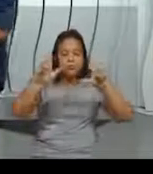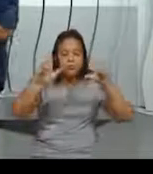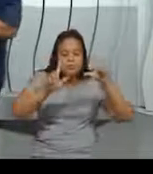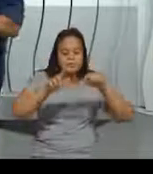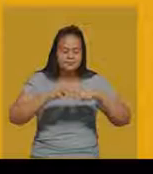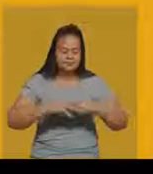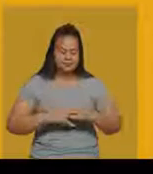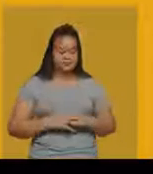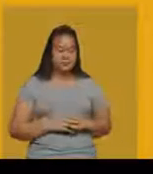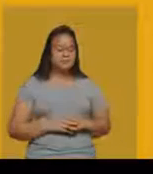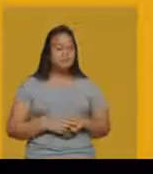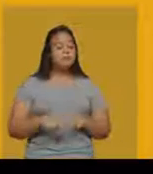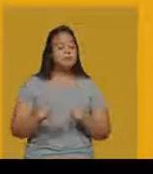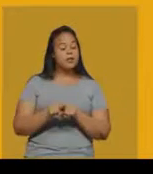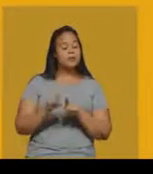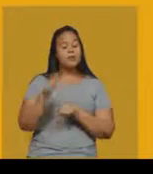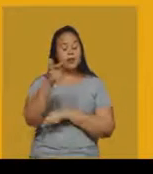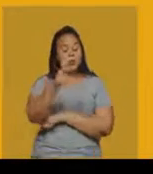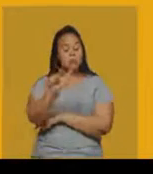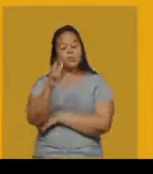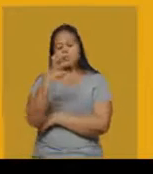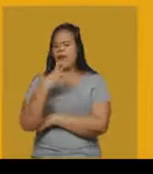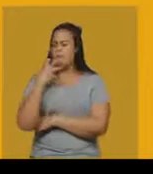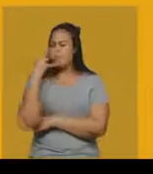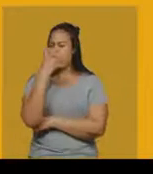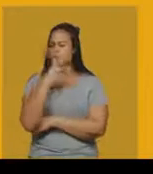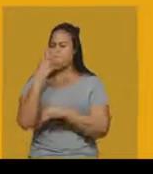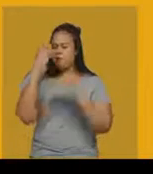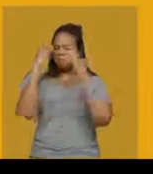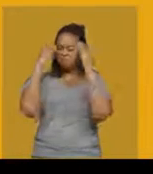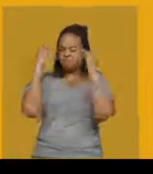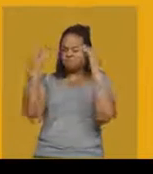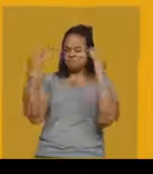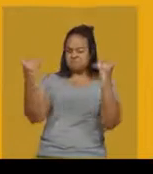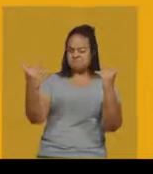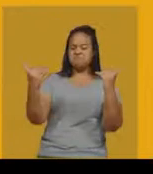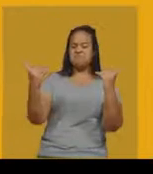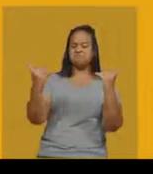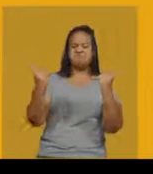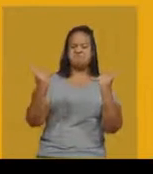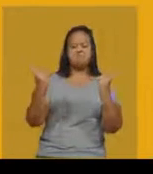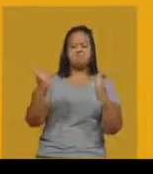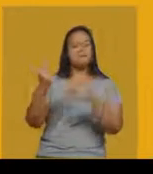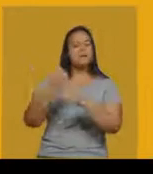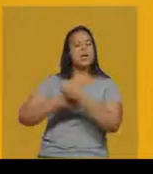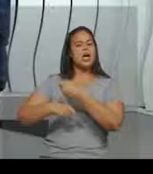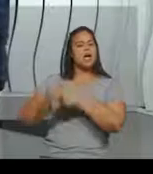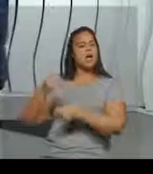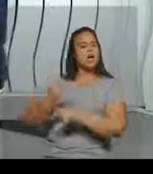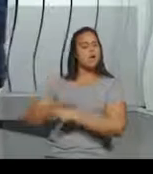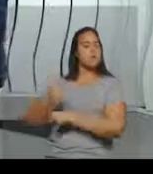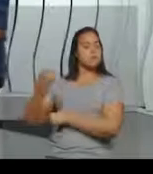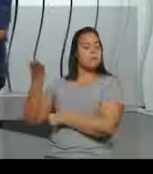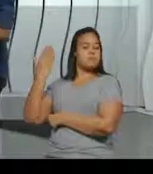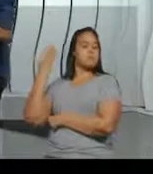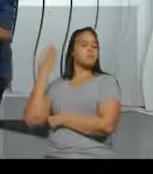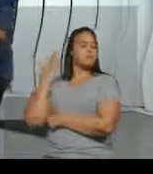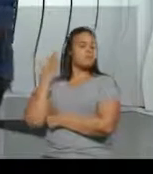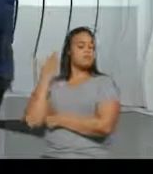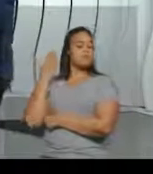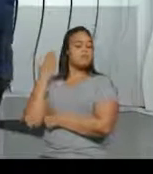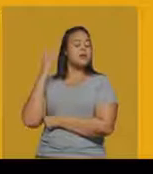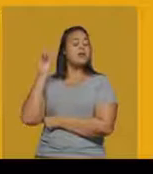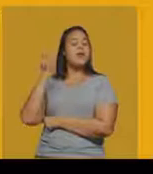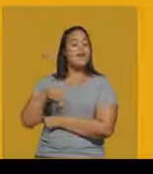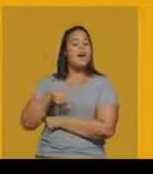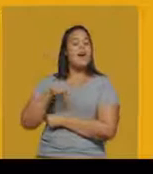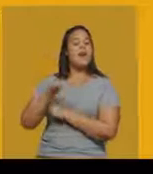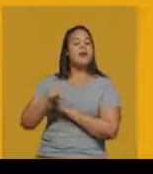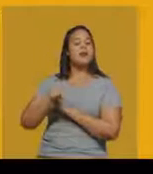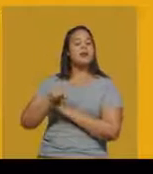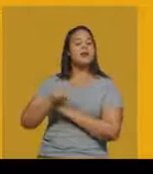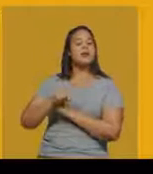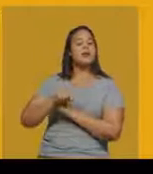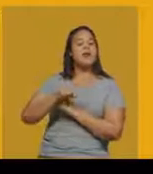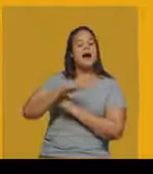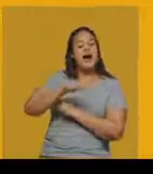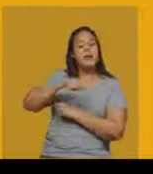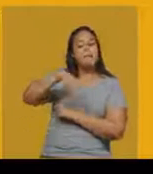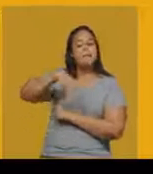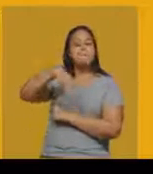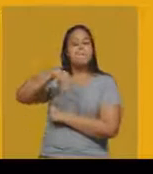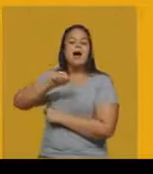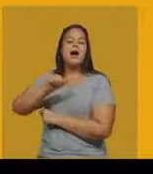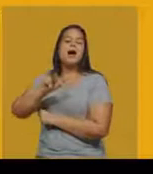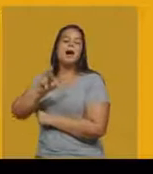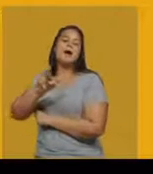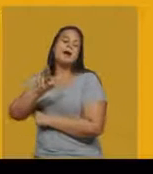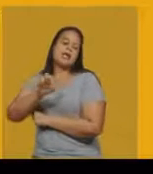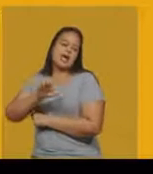música também que fez muito sucesso ano passado é Amarelo, né, do